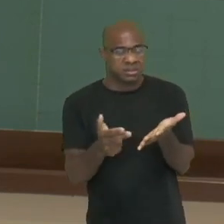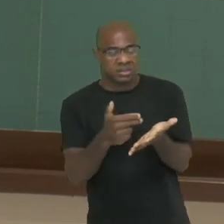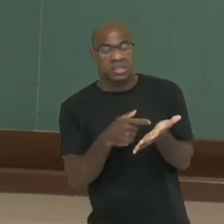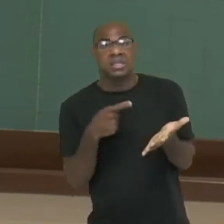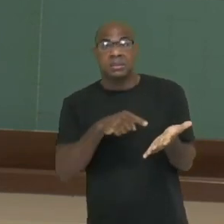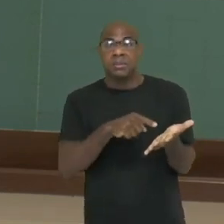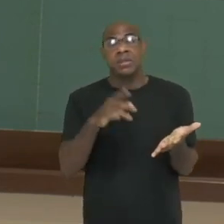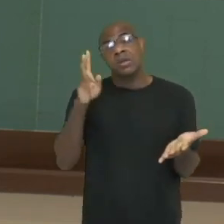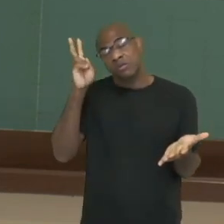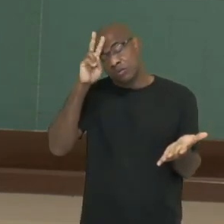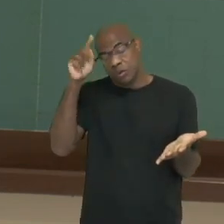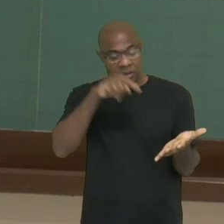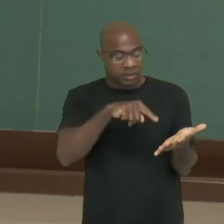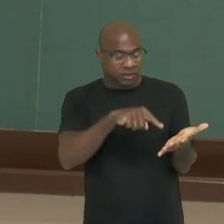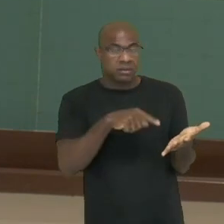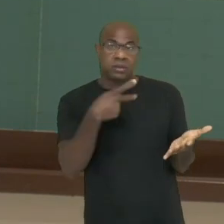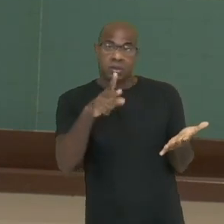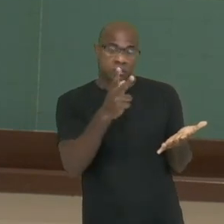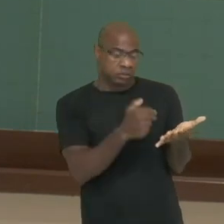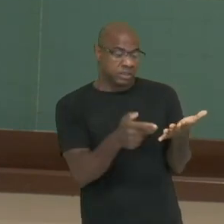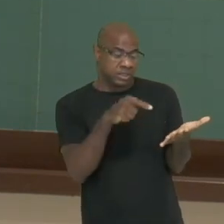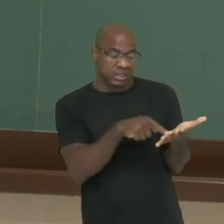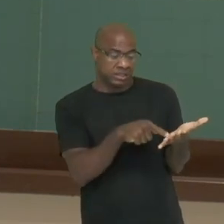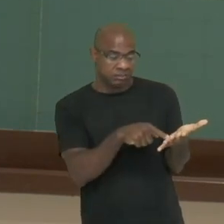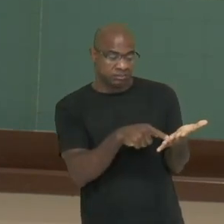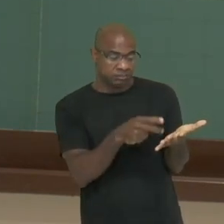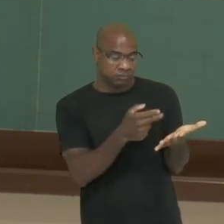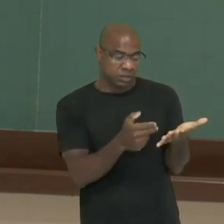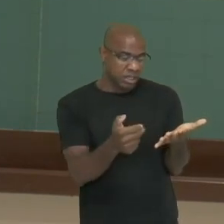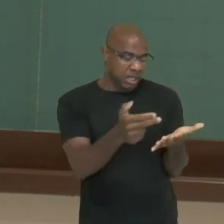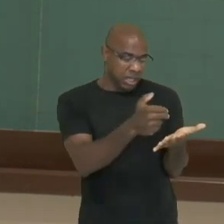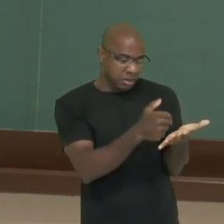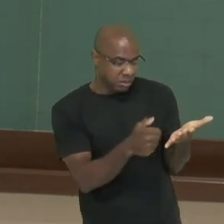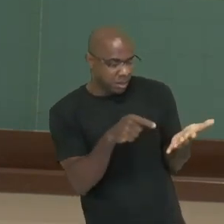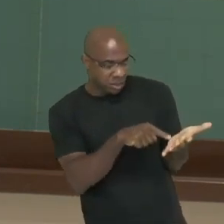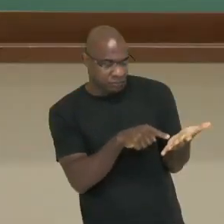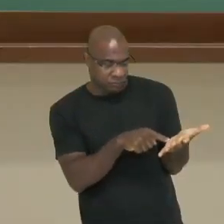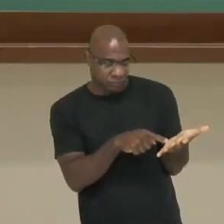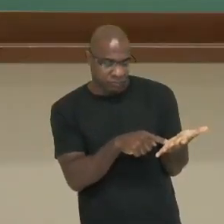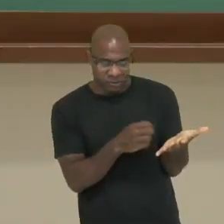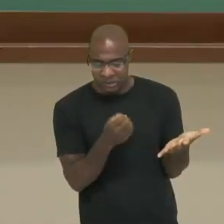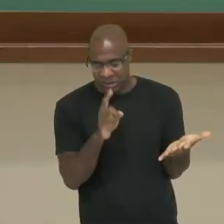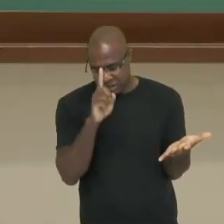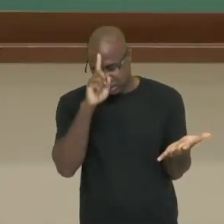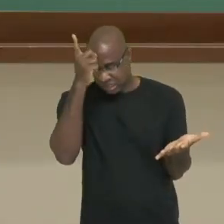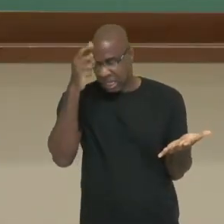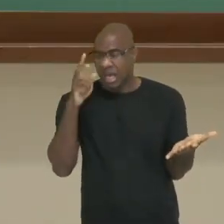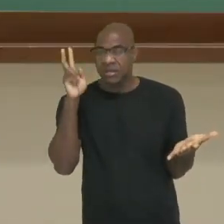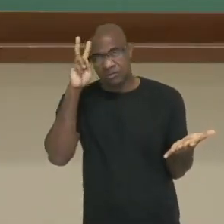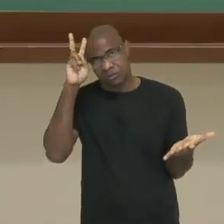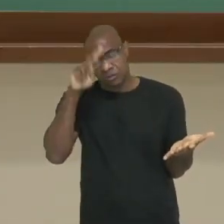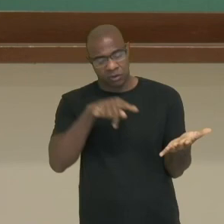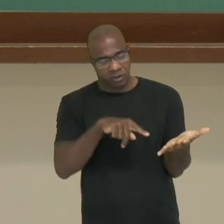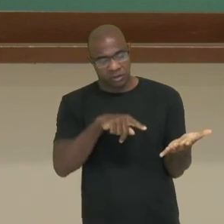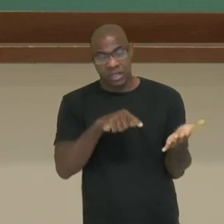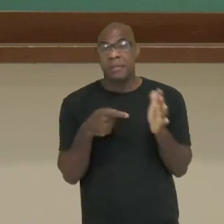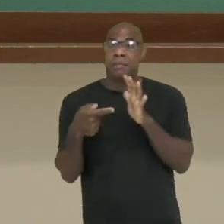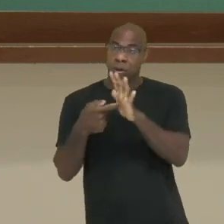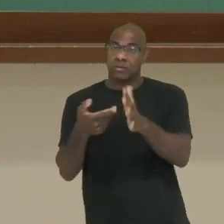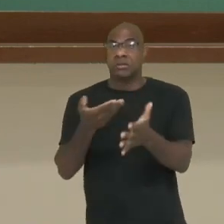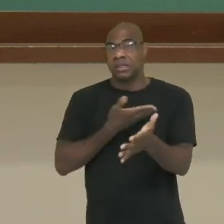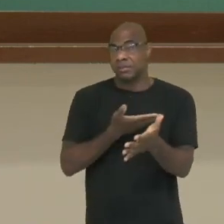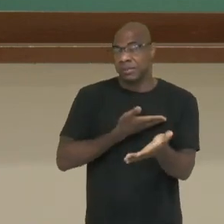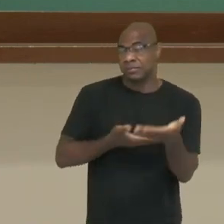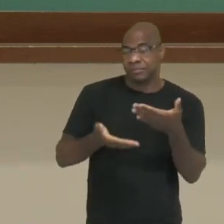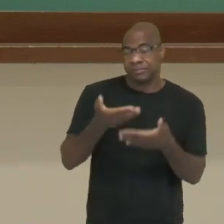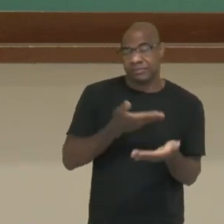contar história para sua família, para os outros colegas da turma, para os seus amigos, tá bom? Então, crie essas imagens,